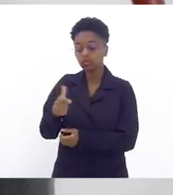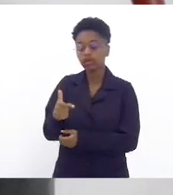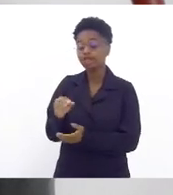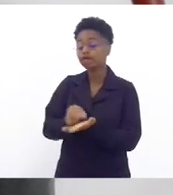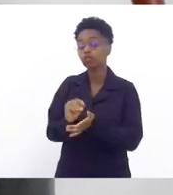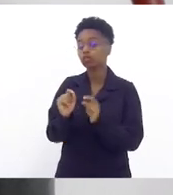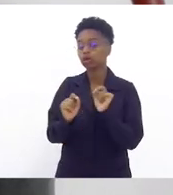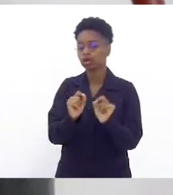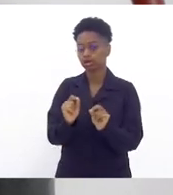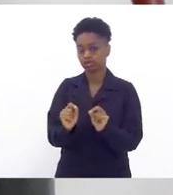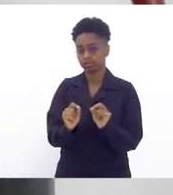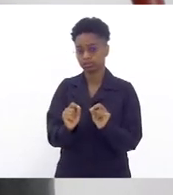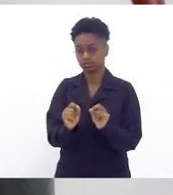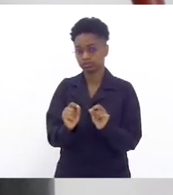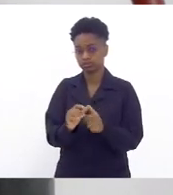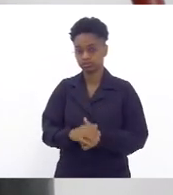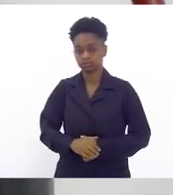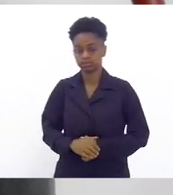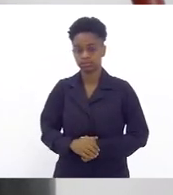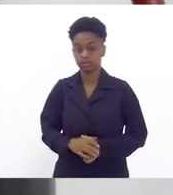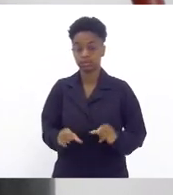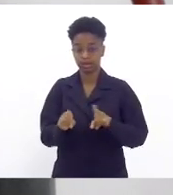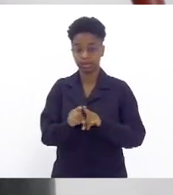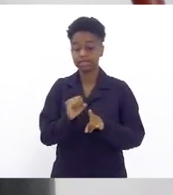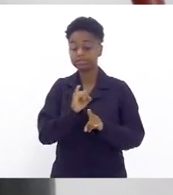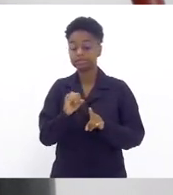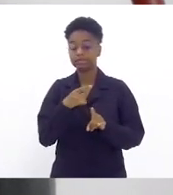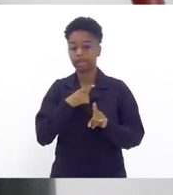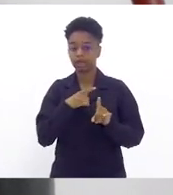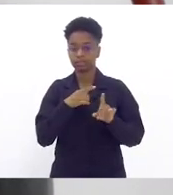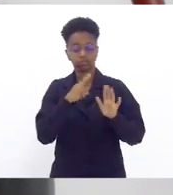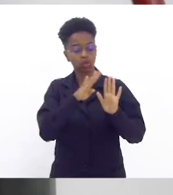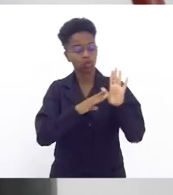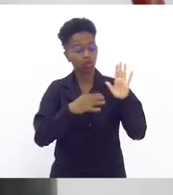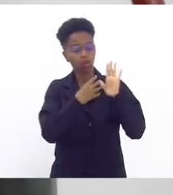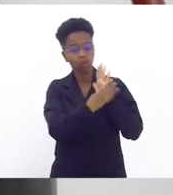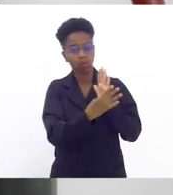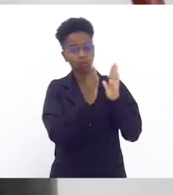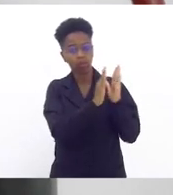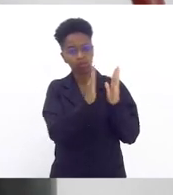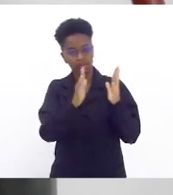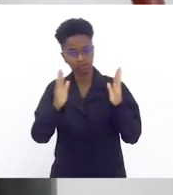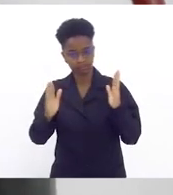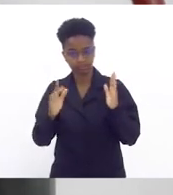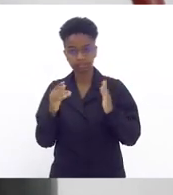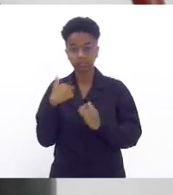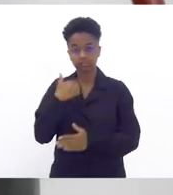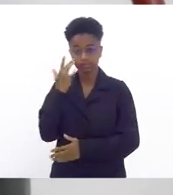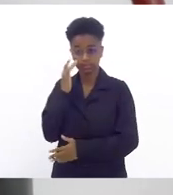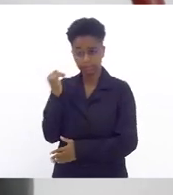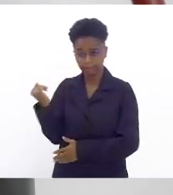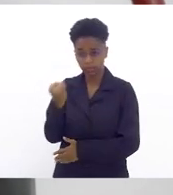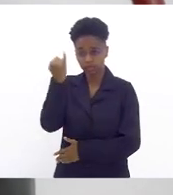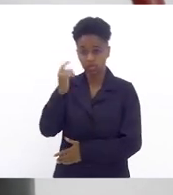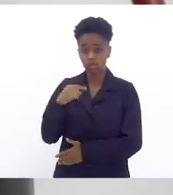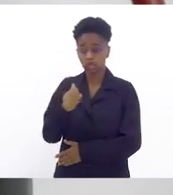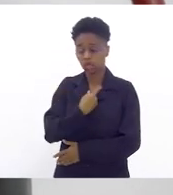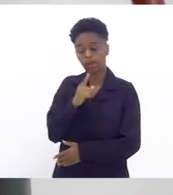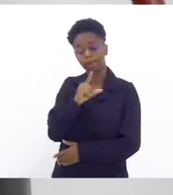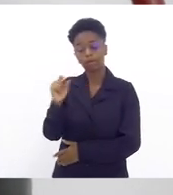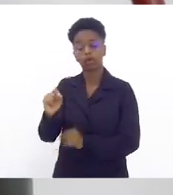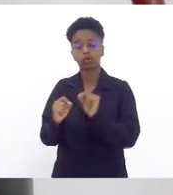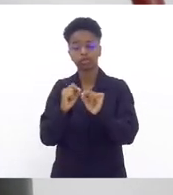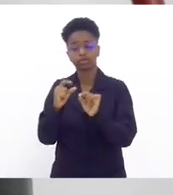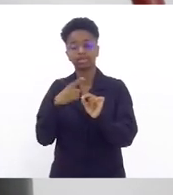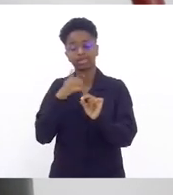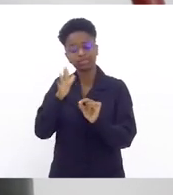para isso e se tem um cronograma Eu acho que isso é muito importante a gente sair daqui né com um